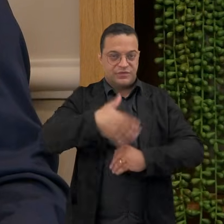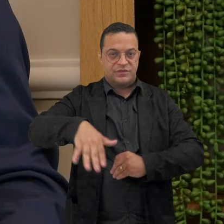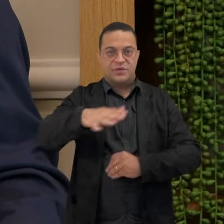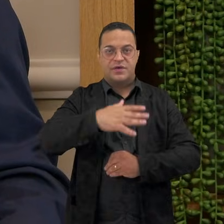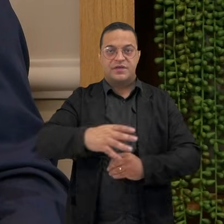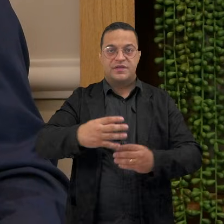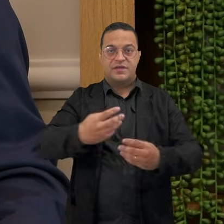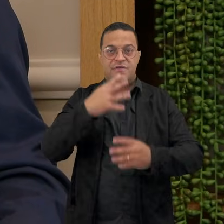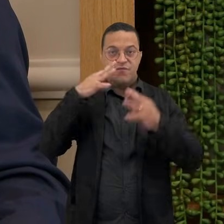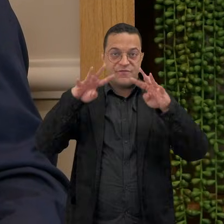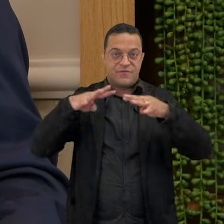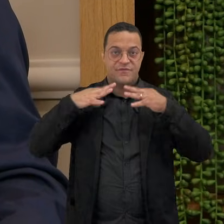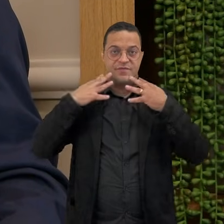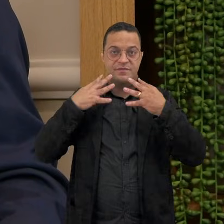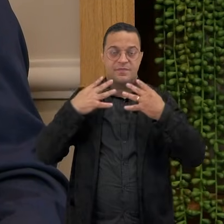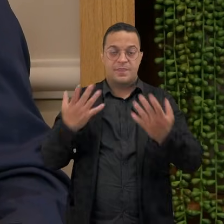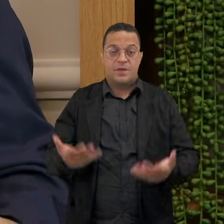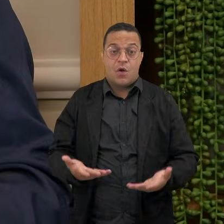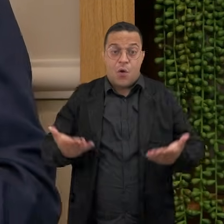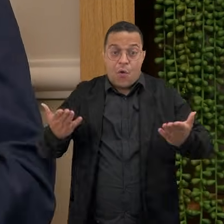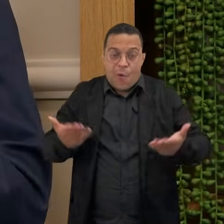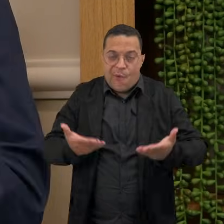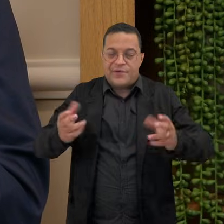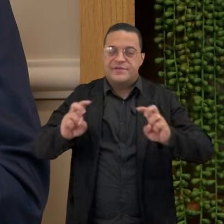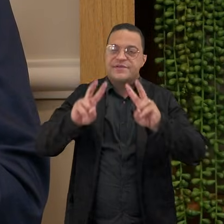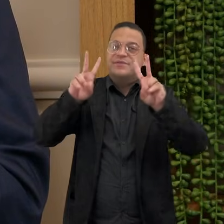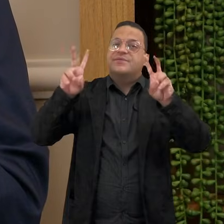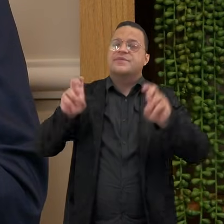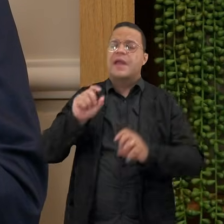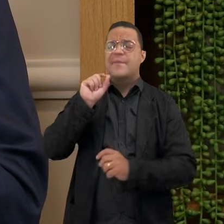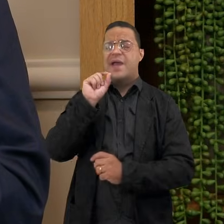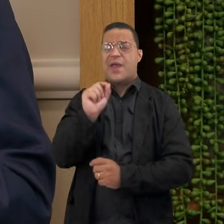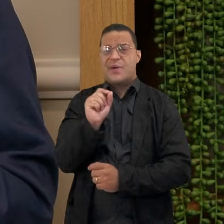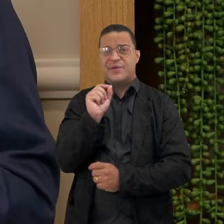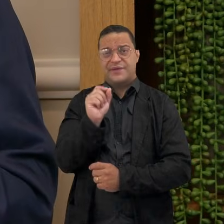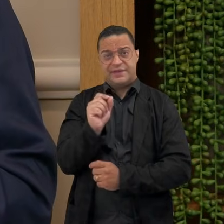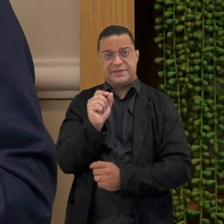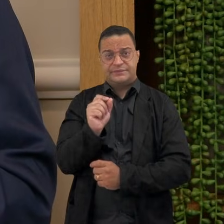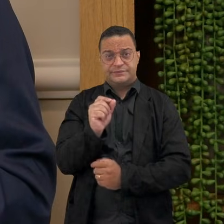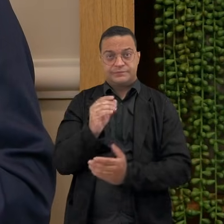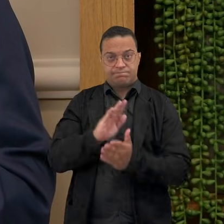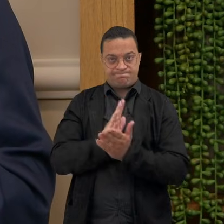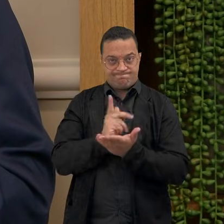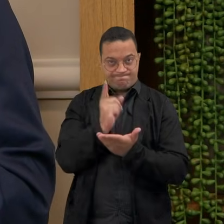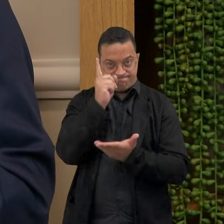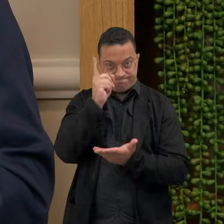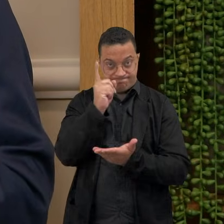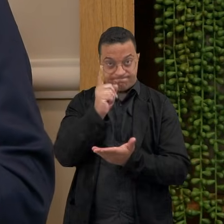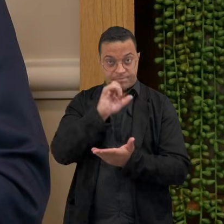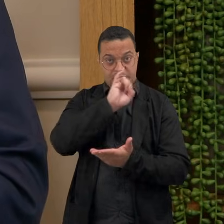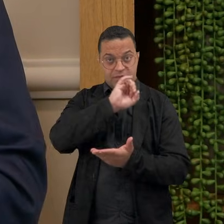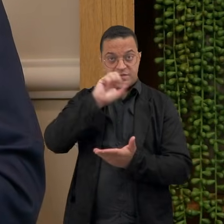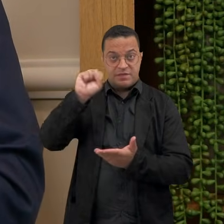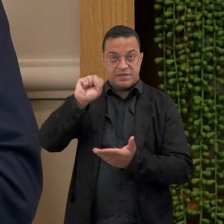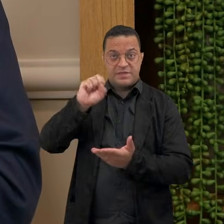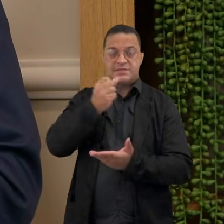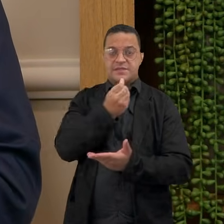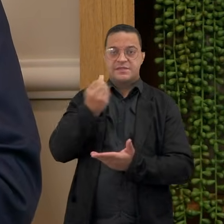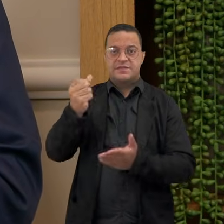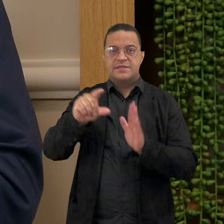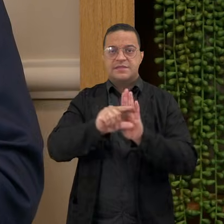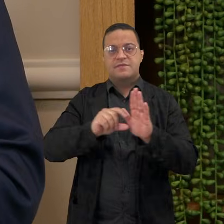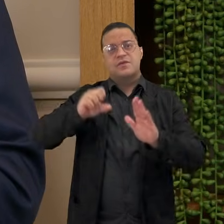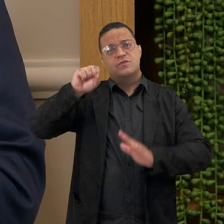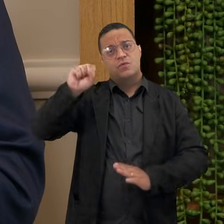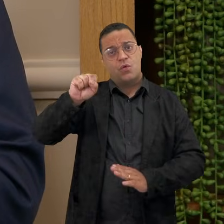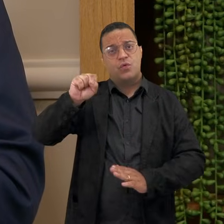Amém. O tema hoje, pastor Fernando, está lá em Isaías 66, verso 8, que eu gostaria de